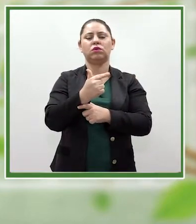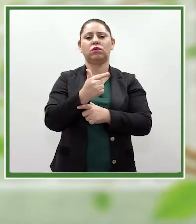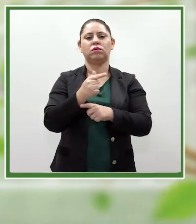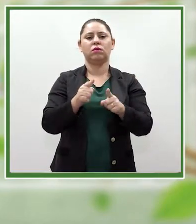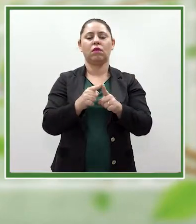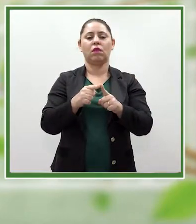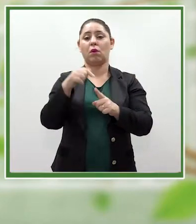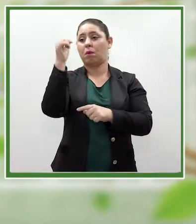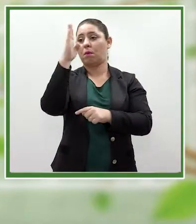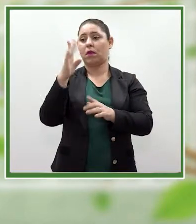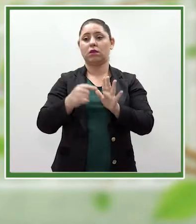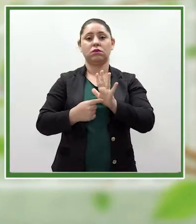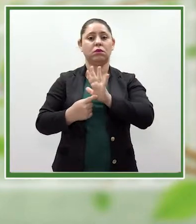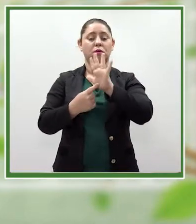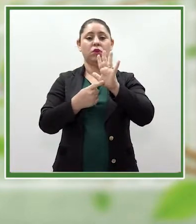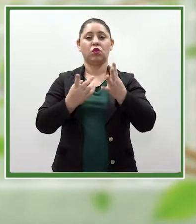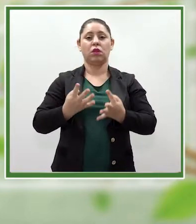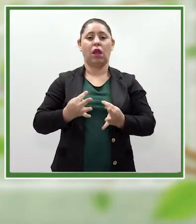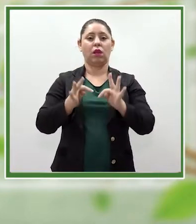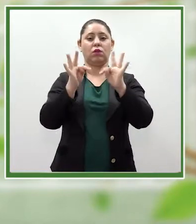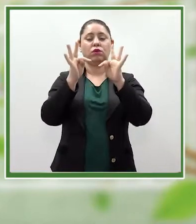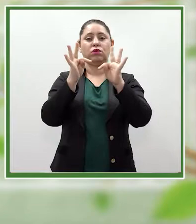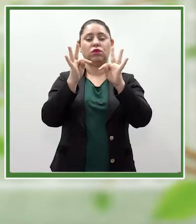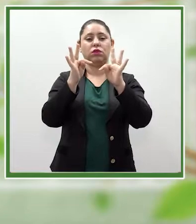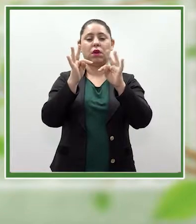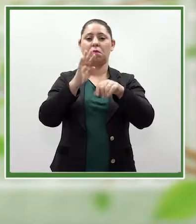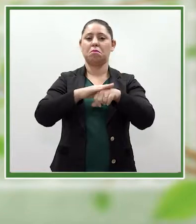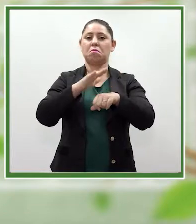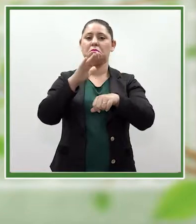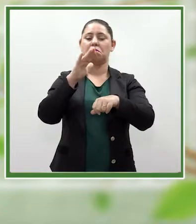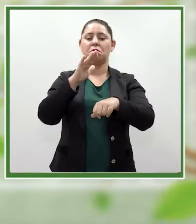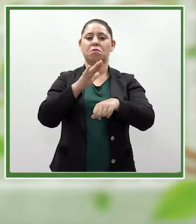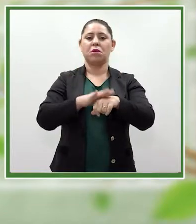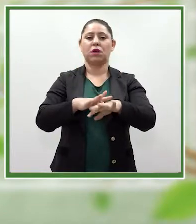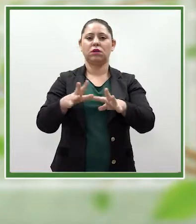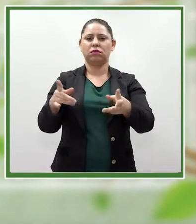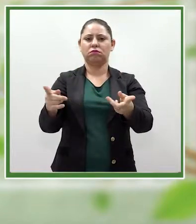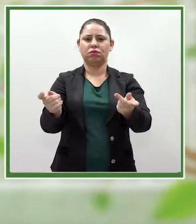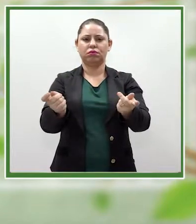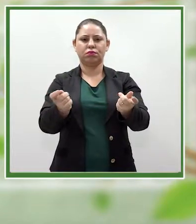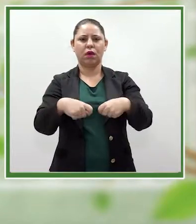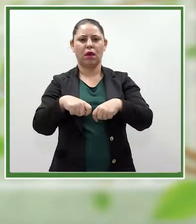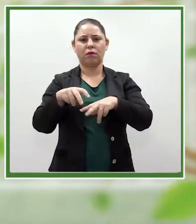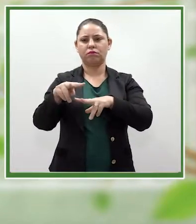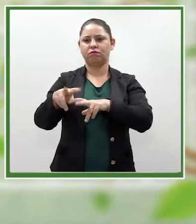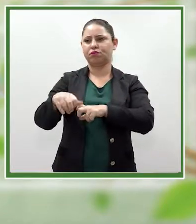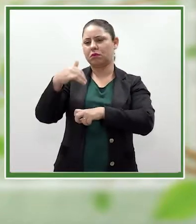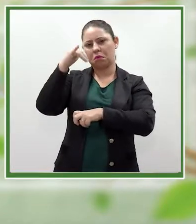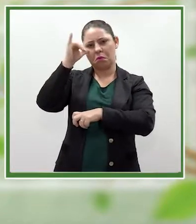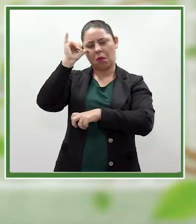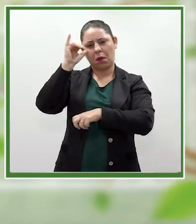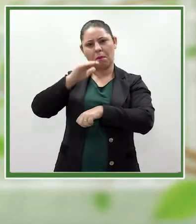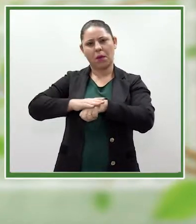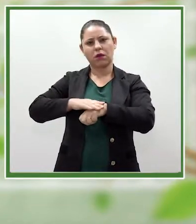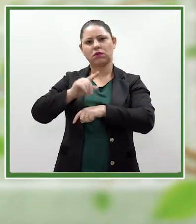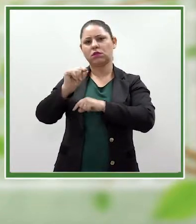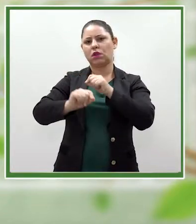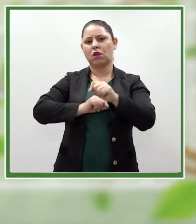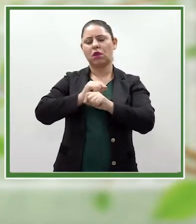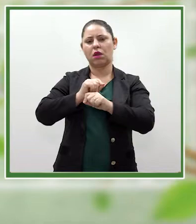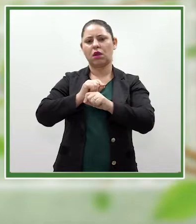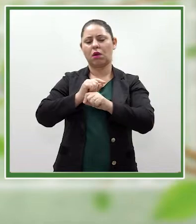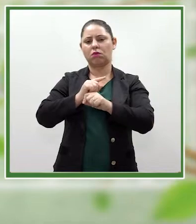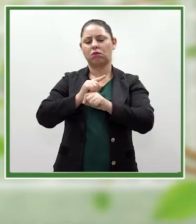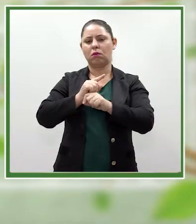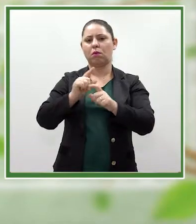estufa. E o Brasil, então, apresentou uma série de tecnologias mais eficientes, tecnologias agropecuárias